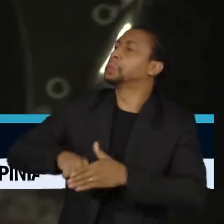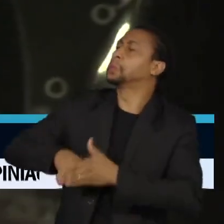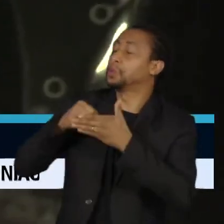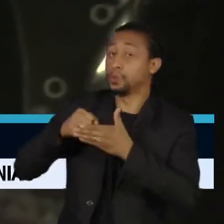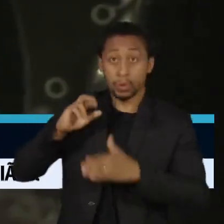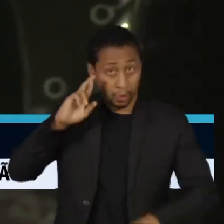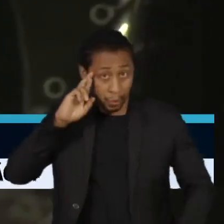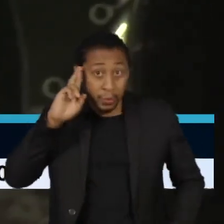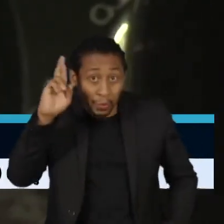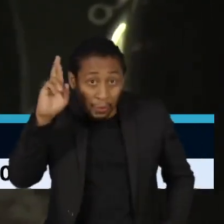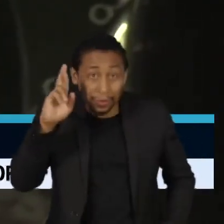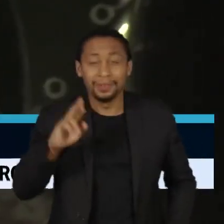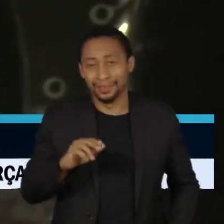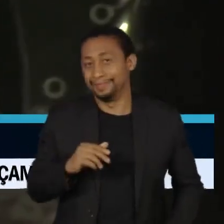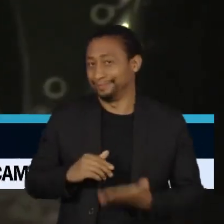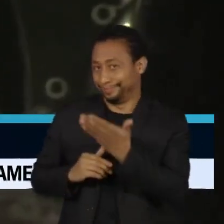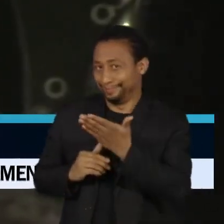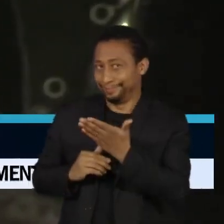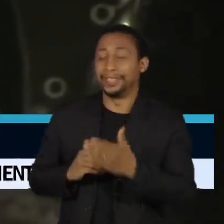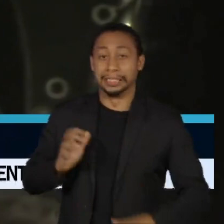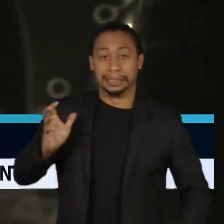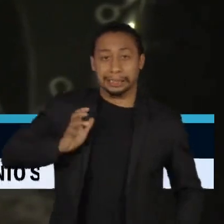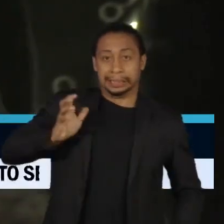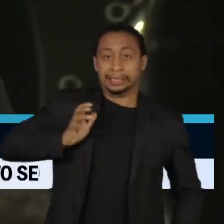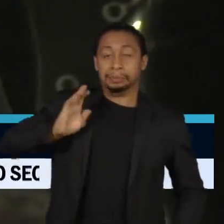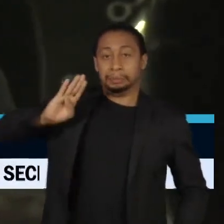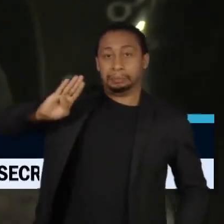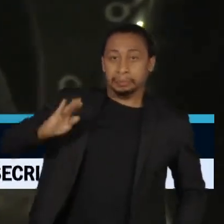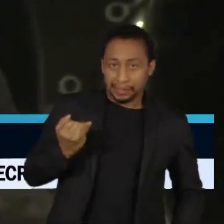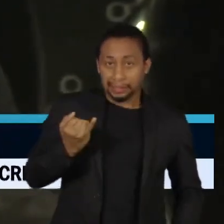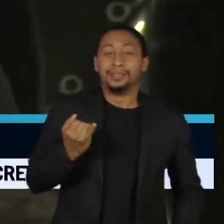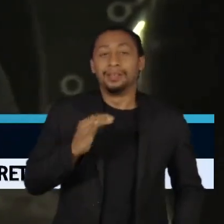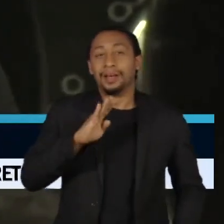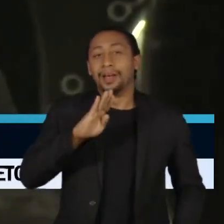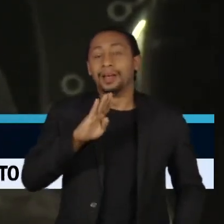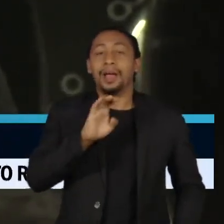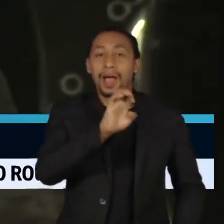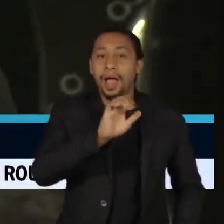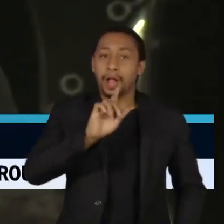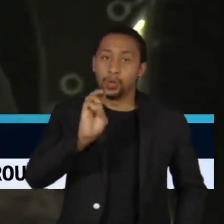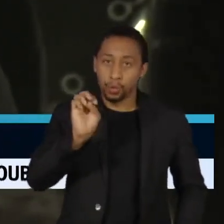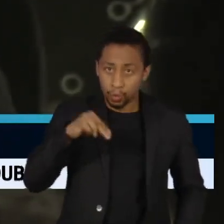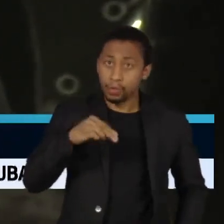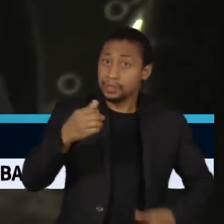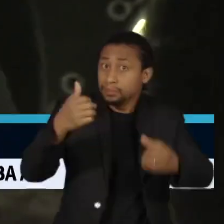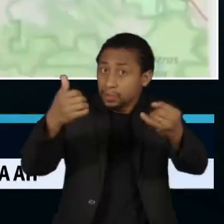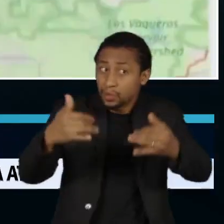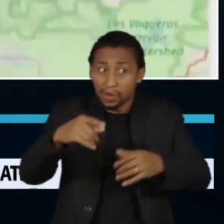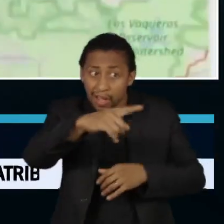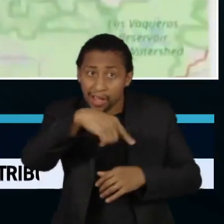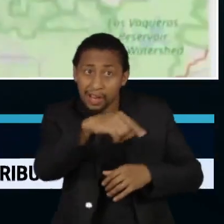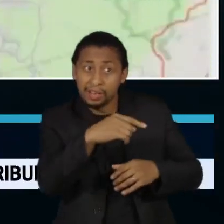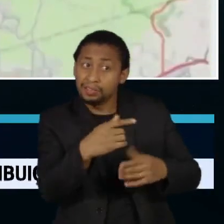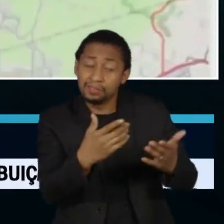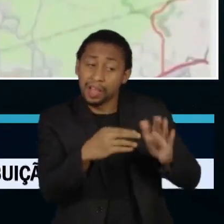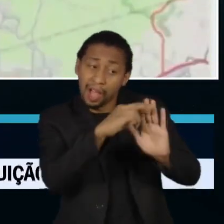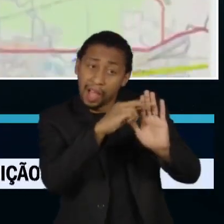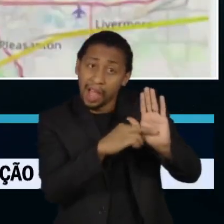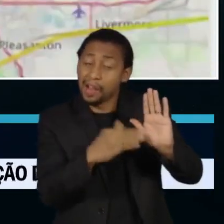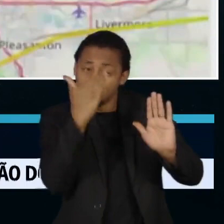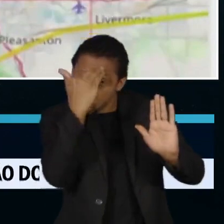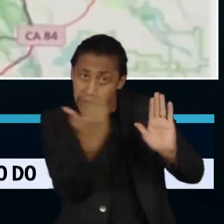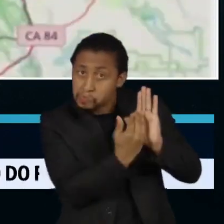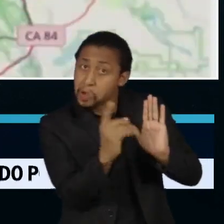o dono da Rede Social O Bilionário Elon musk disse que o jornalistas violaram uma política de privacidade criada por ele